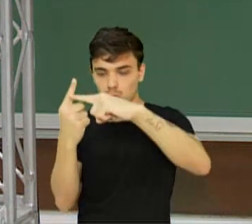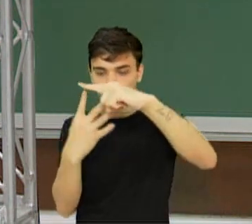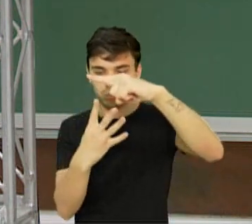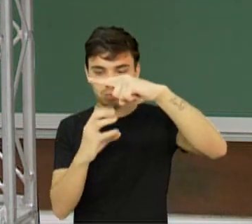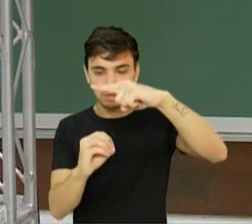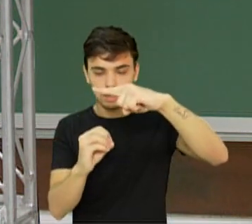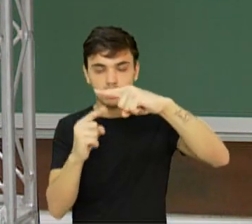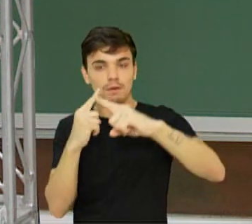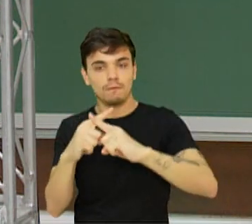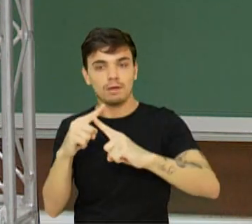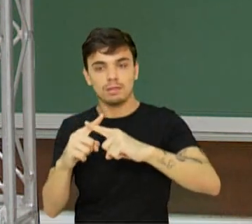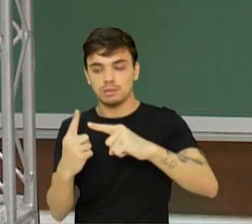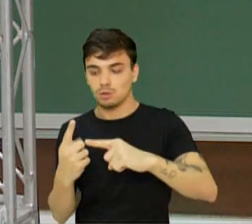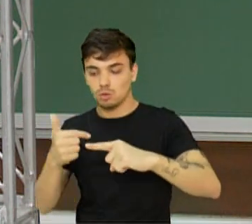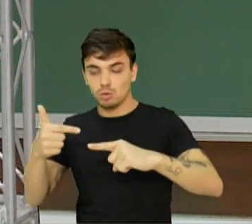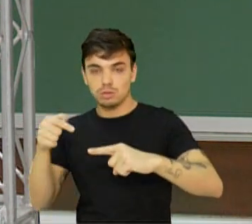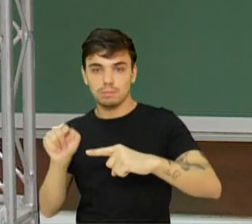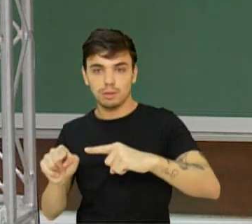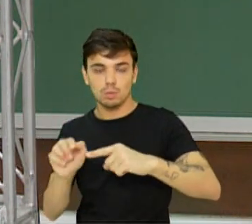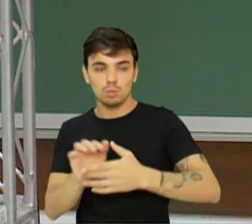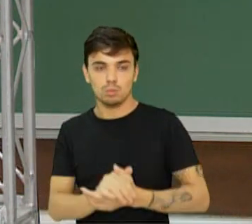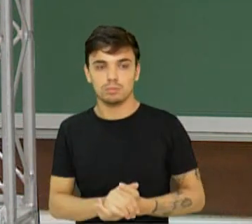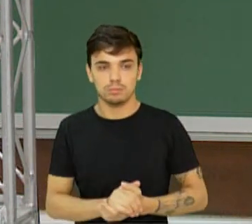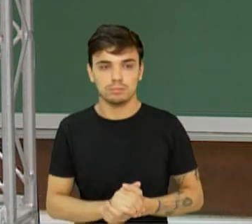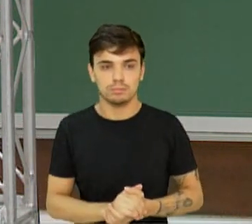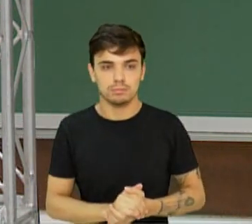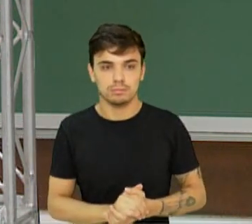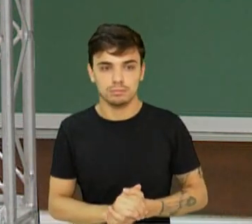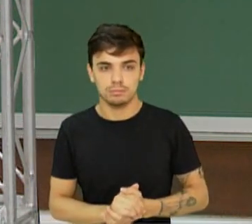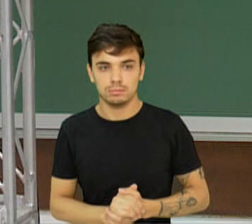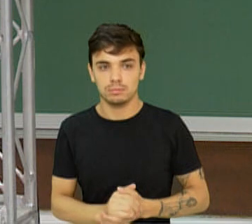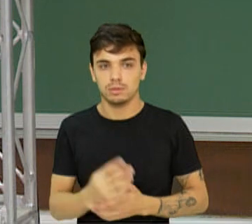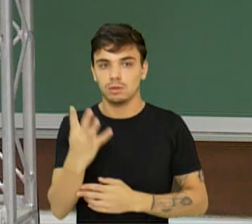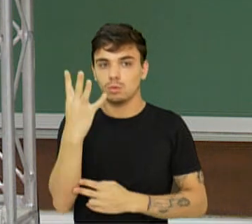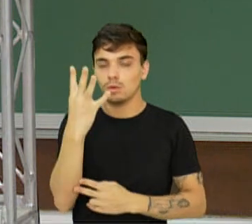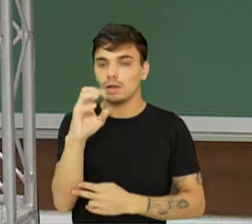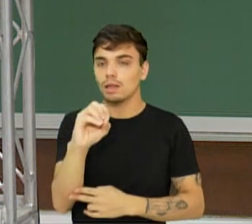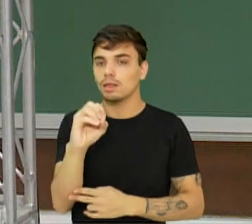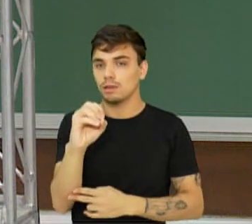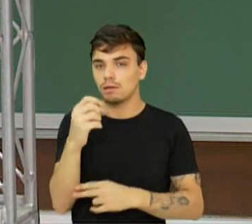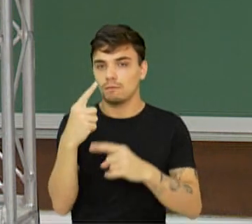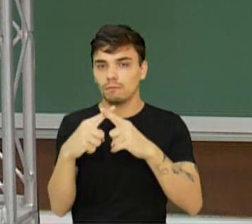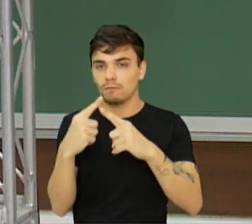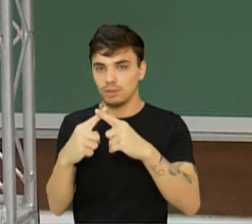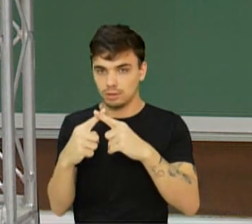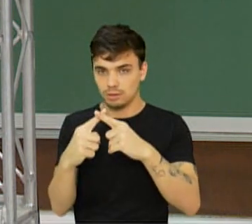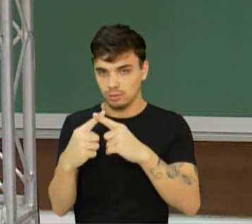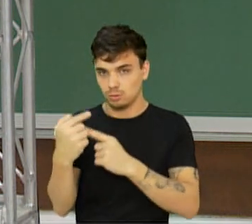12.000. 40 vezes 12.000 vai dar aí um valor de